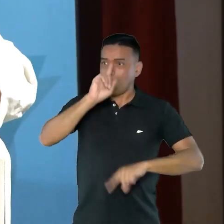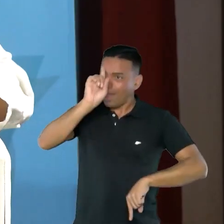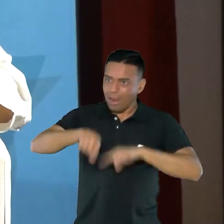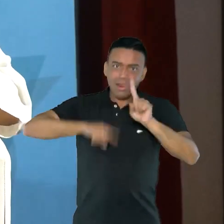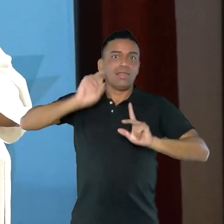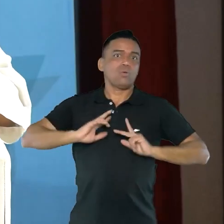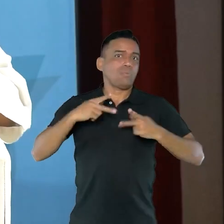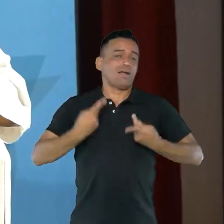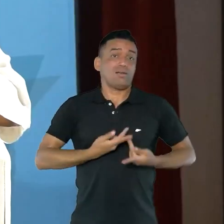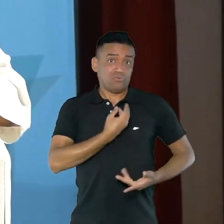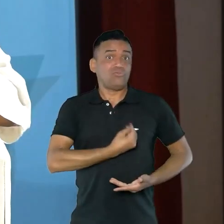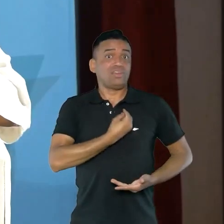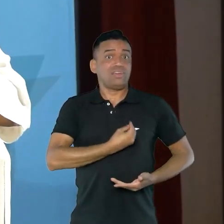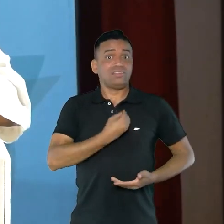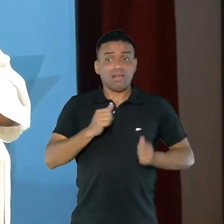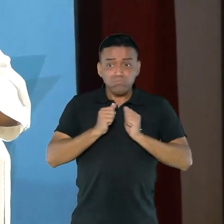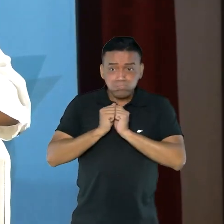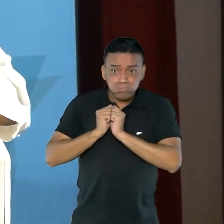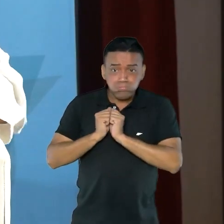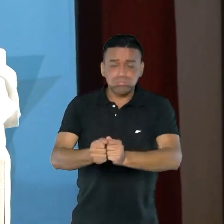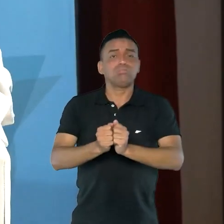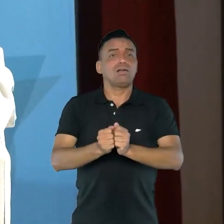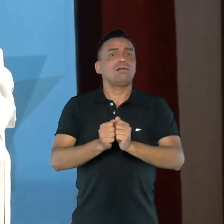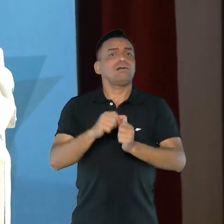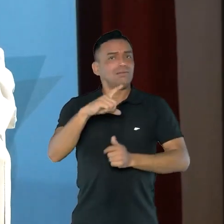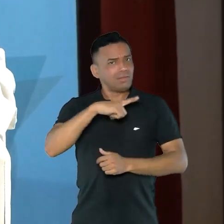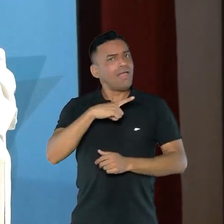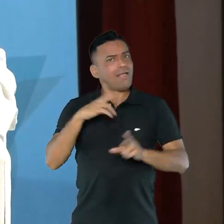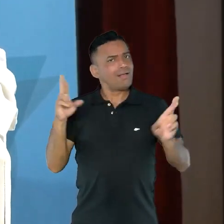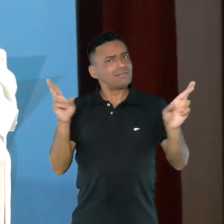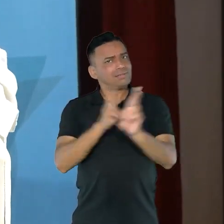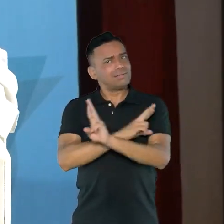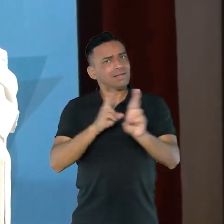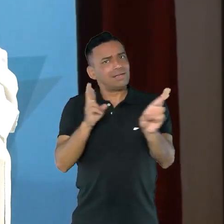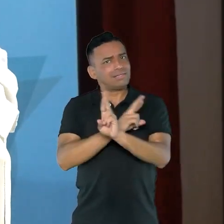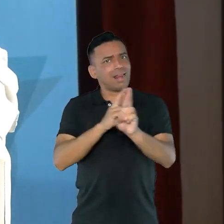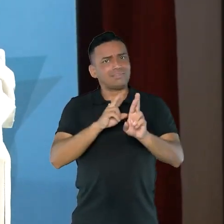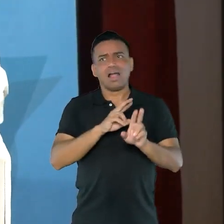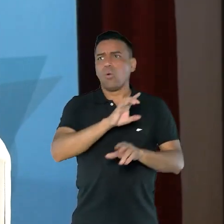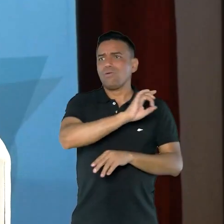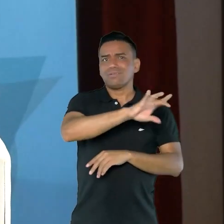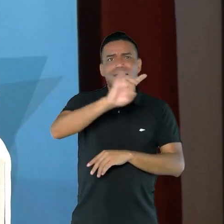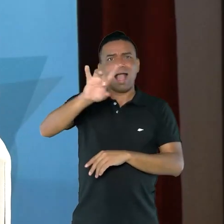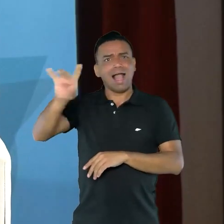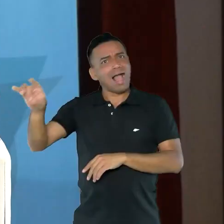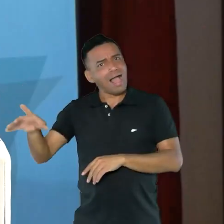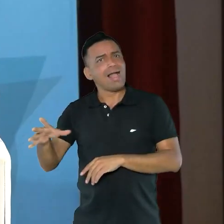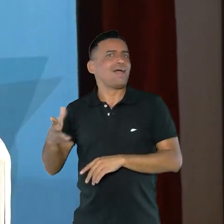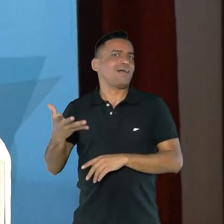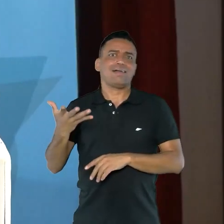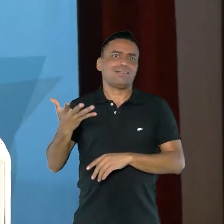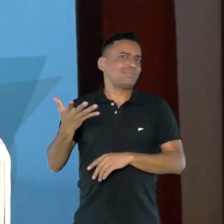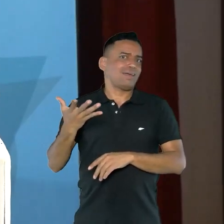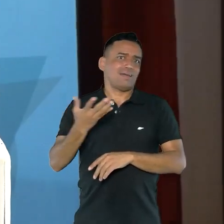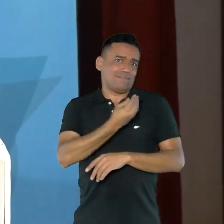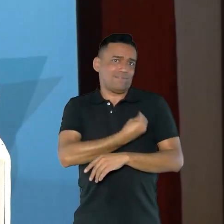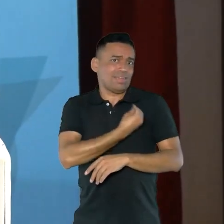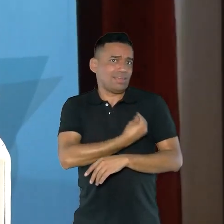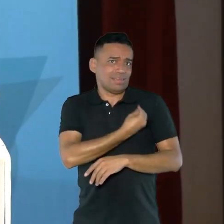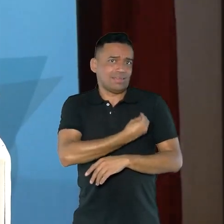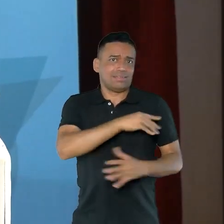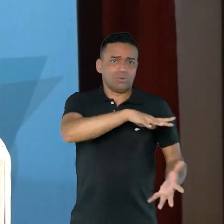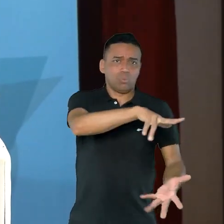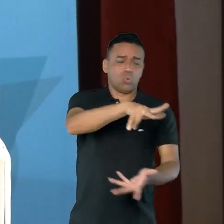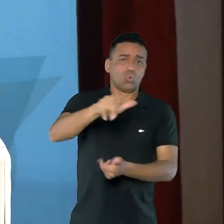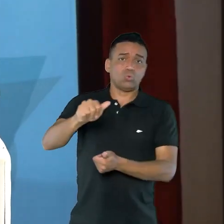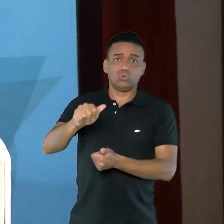vida é uma companhia, né? Por isso que a gente tem essa relação com esses outros seres, que é muito